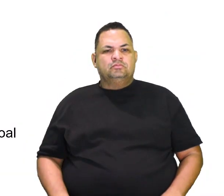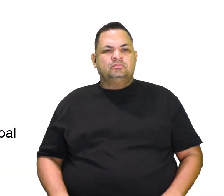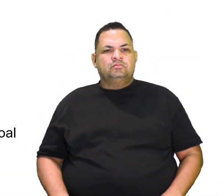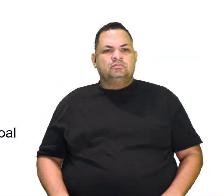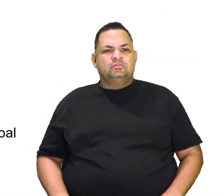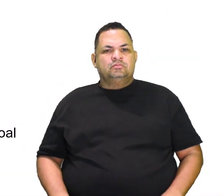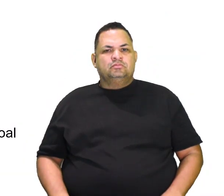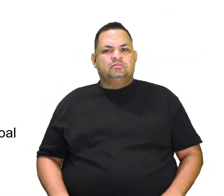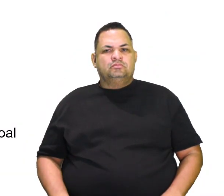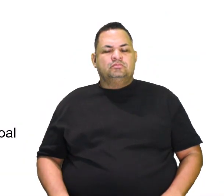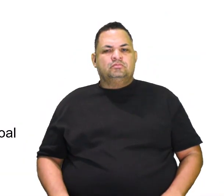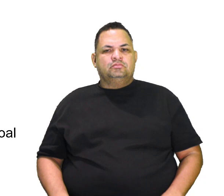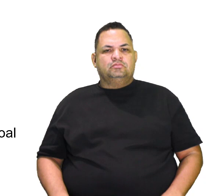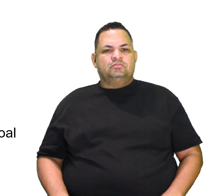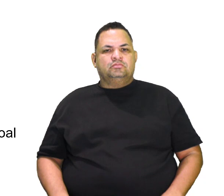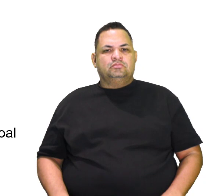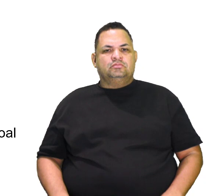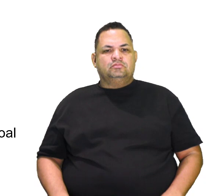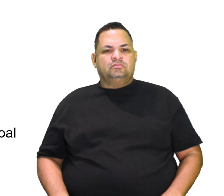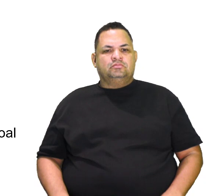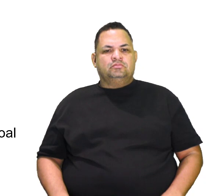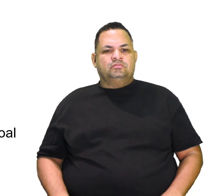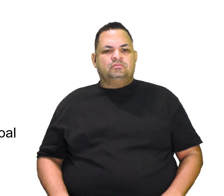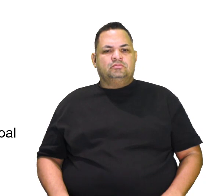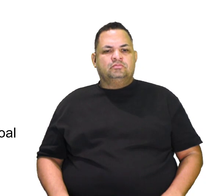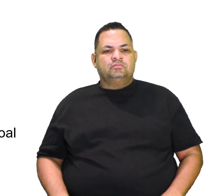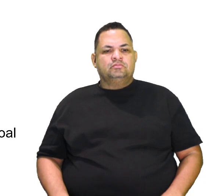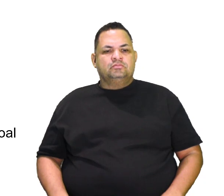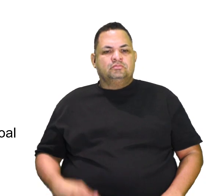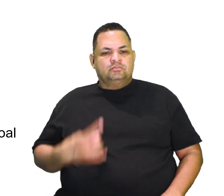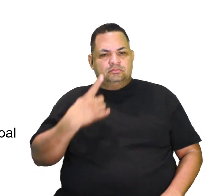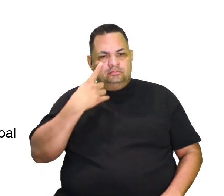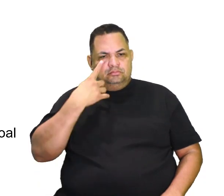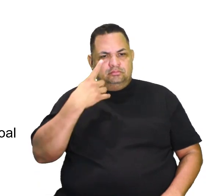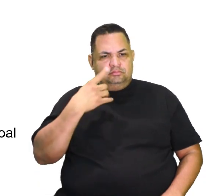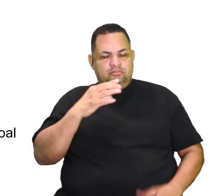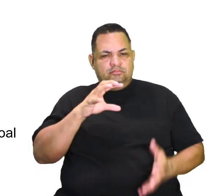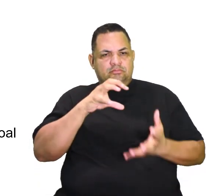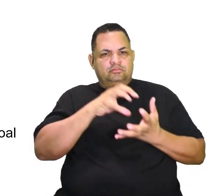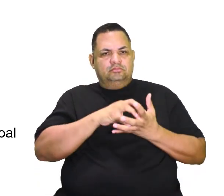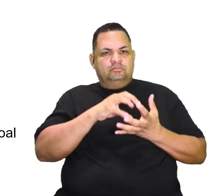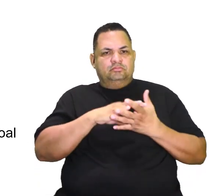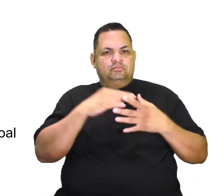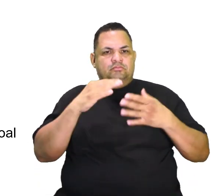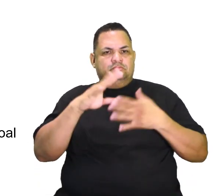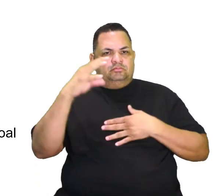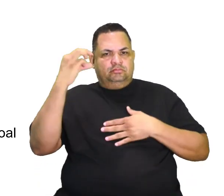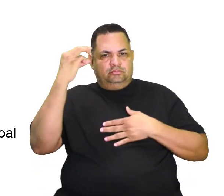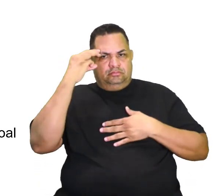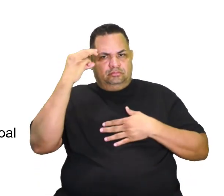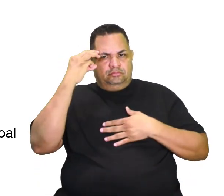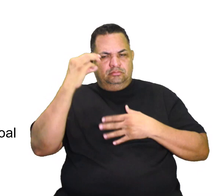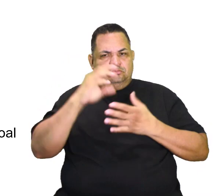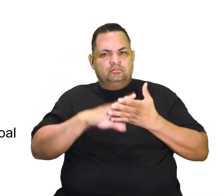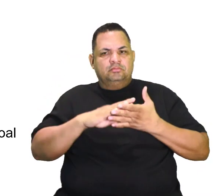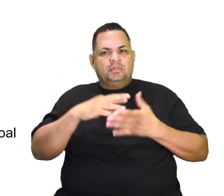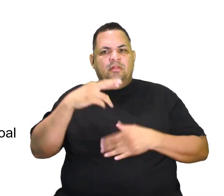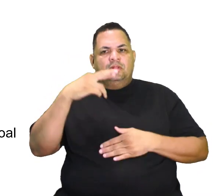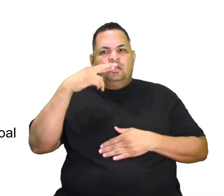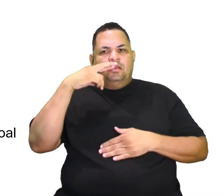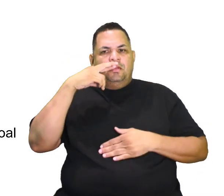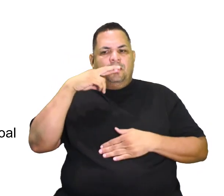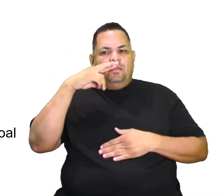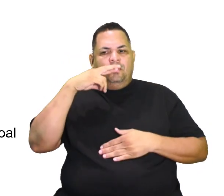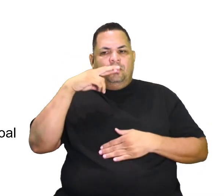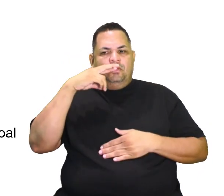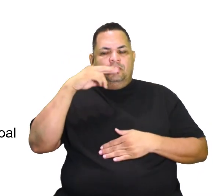pensei que tinha feito em outra aula, mas foi nesta que eu trouxe para vocês um pouco sobre o Centro de Memória Indígena e o Memorial Rondon, que